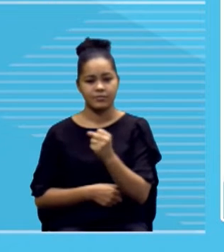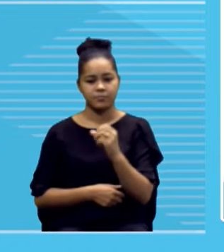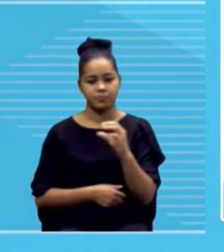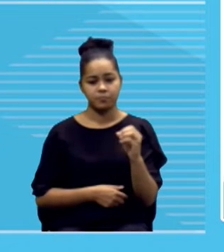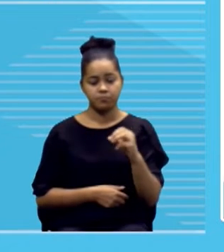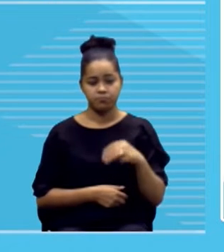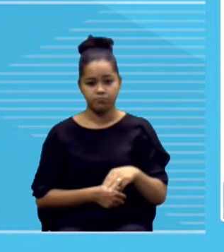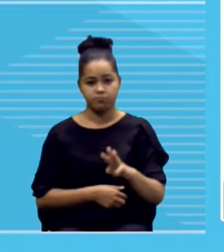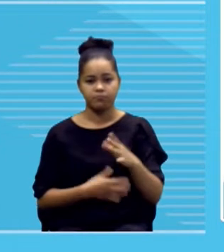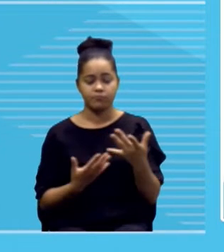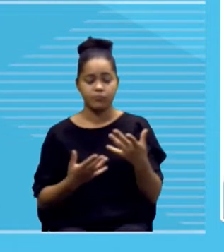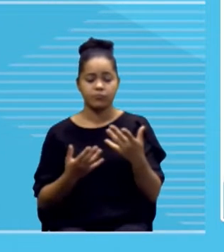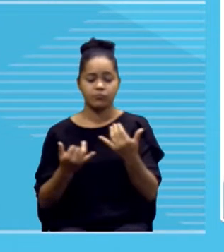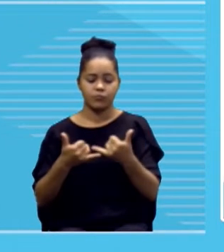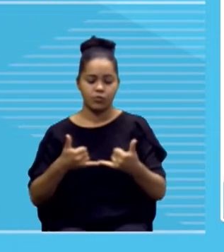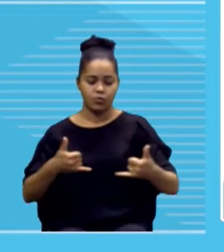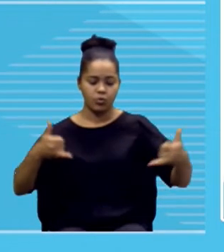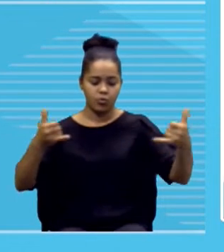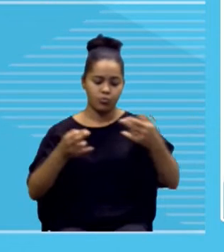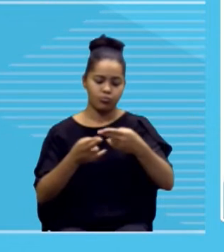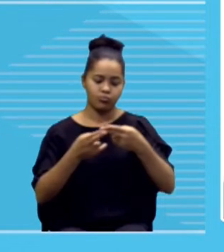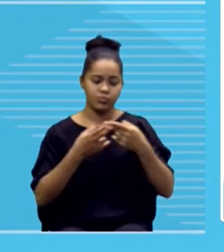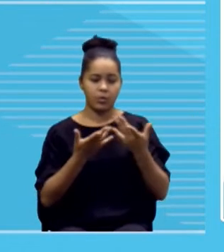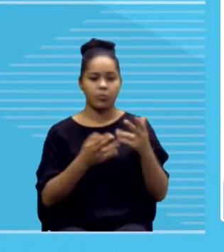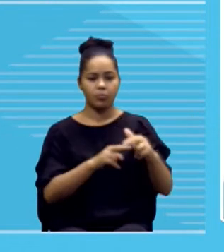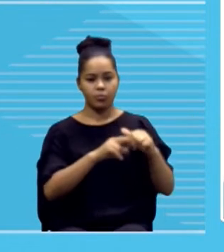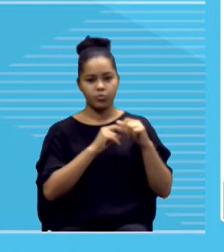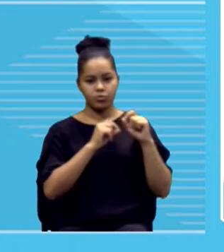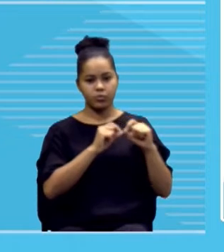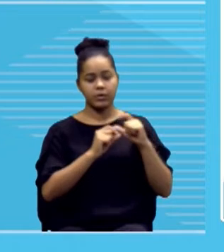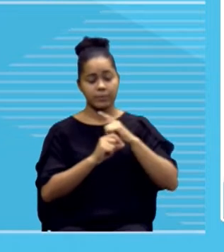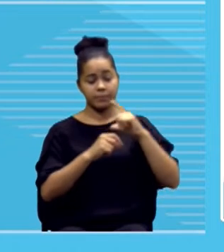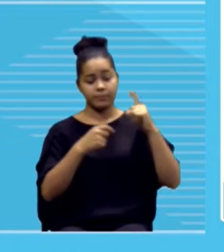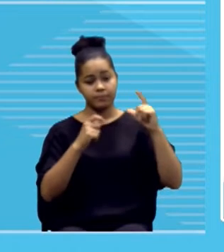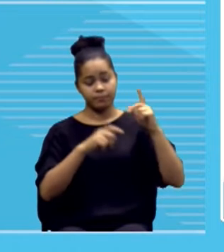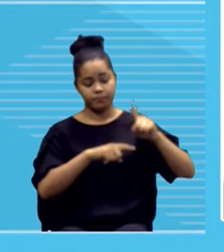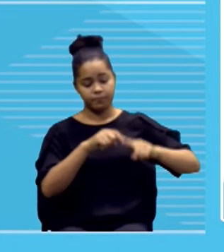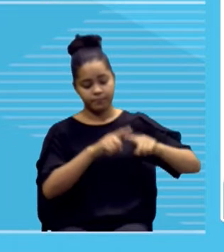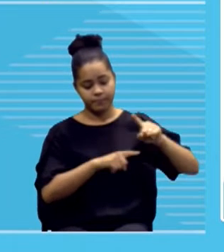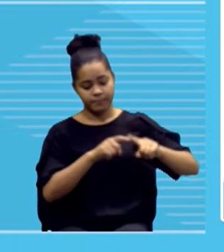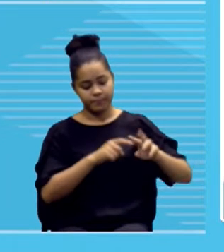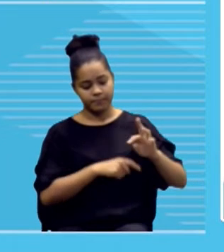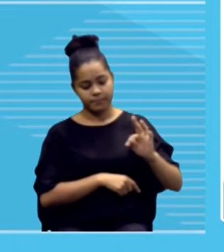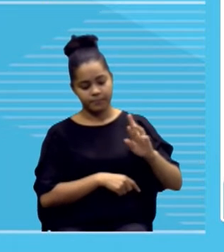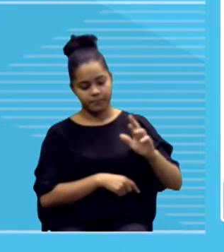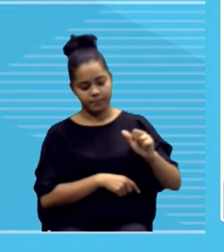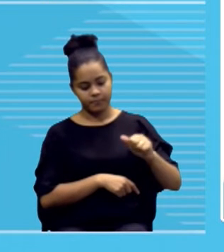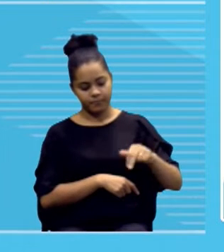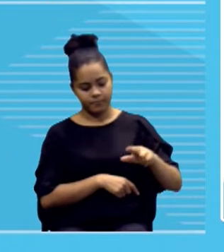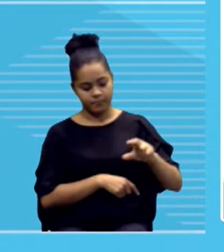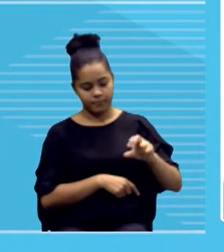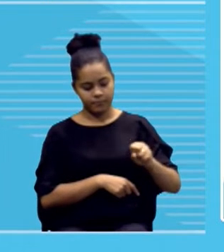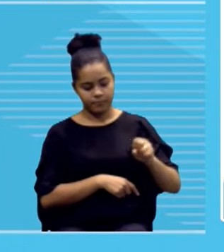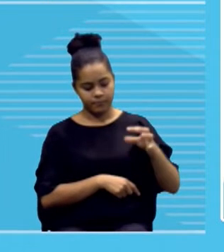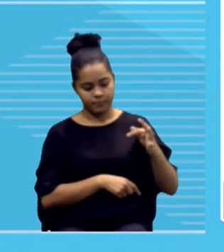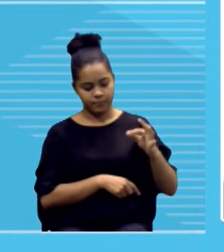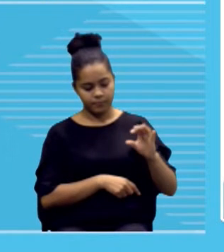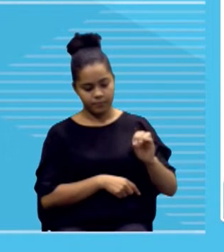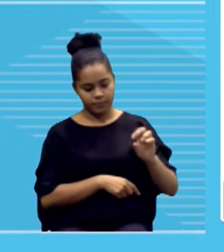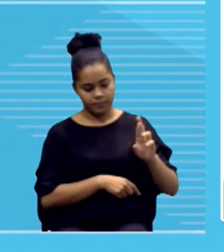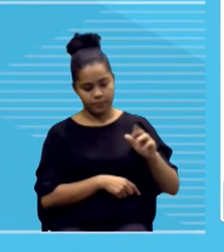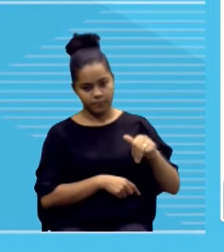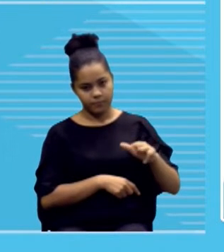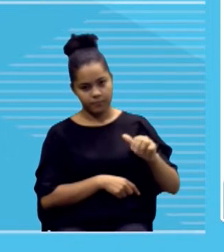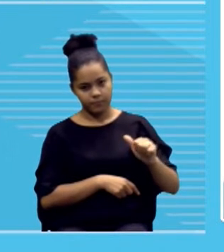ele vai consumir inteiro. Então, você bota um transformador, eleva aquela voltagem até um valor de 200, 300 mil volts, e